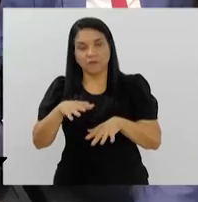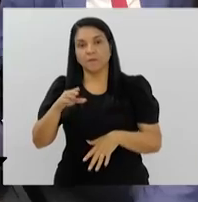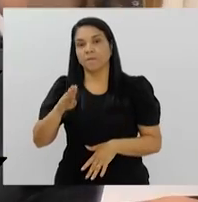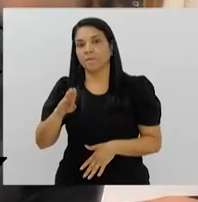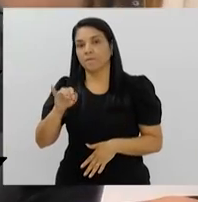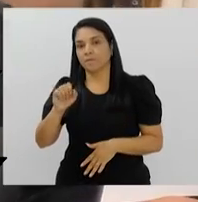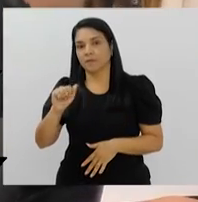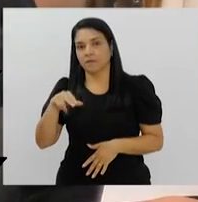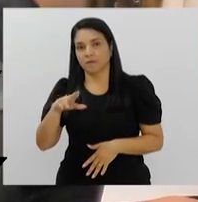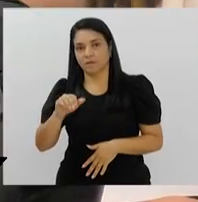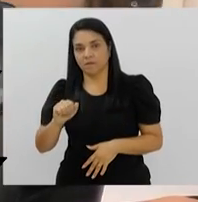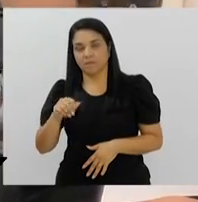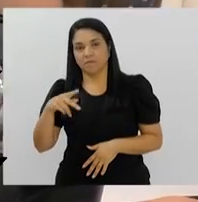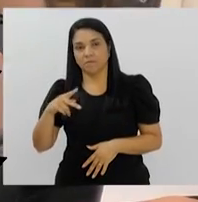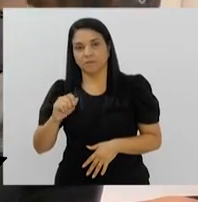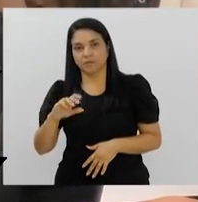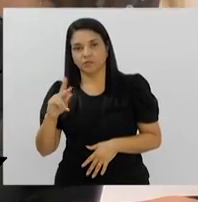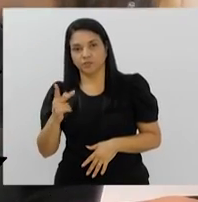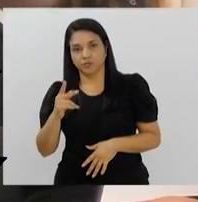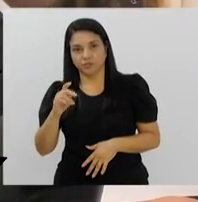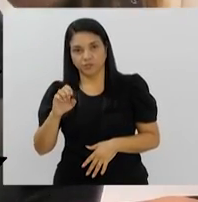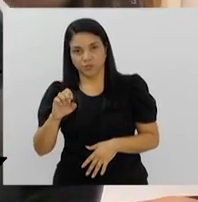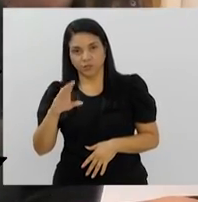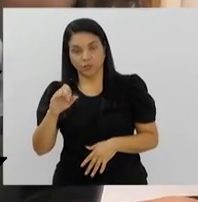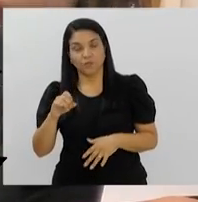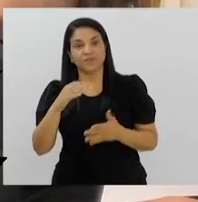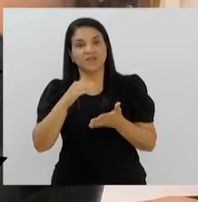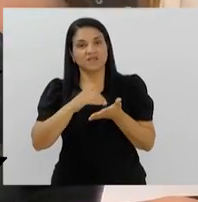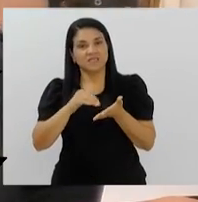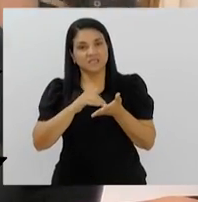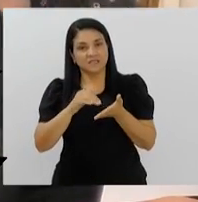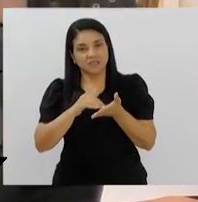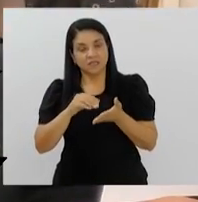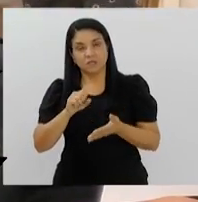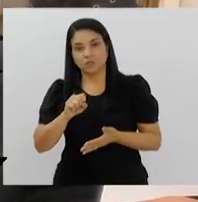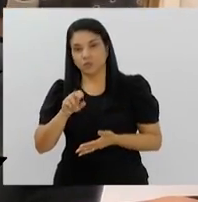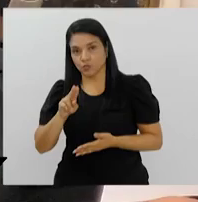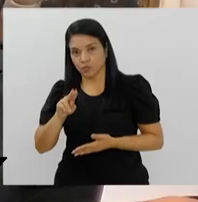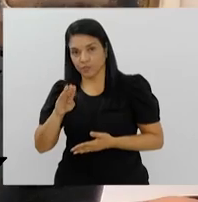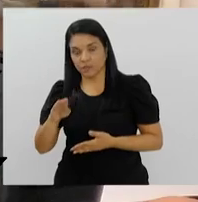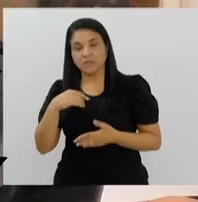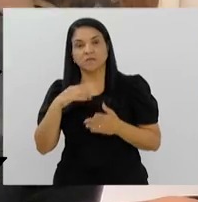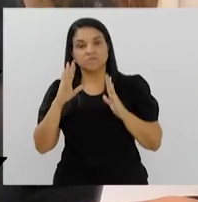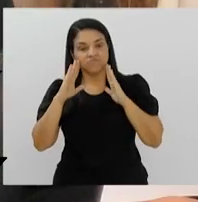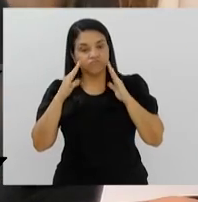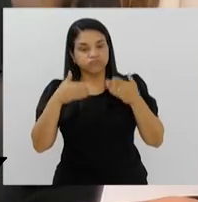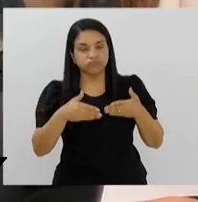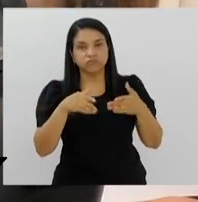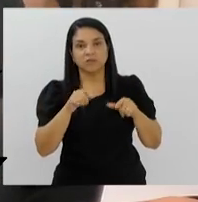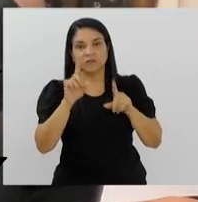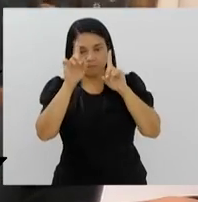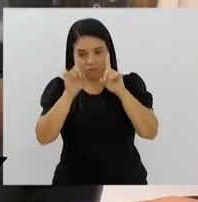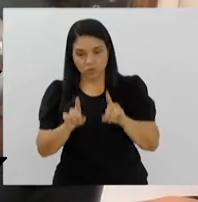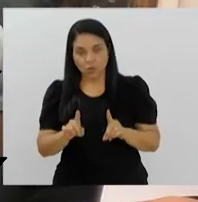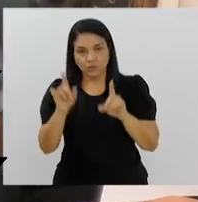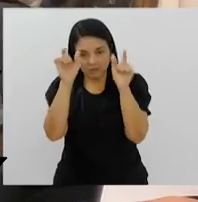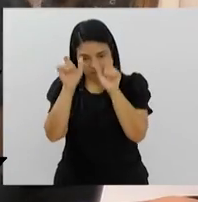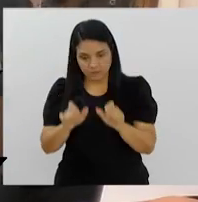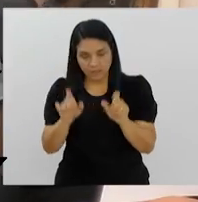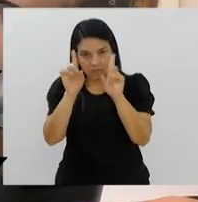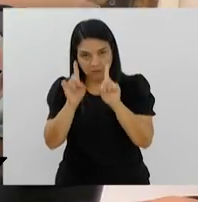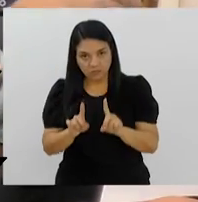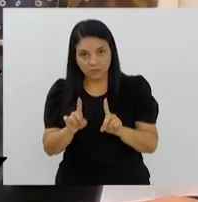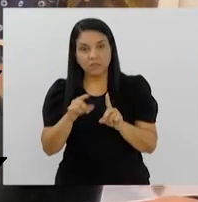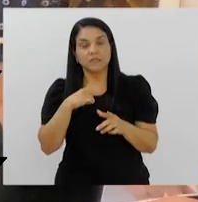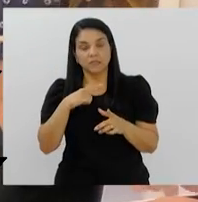também a hoje a subsecretaria que cuida de todas as questões voltadas para pessoa com deficiência então para vocês saberem que Hoje existe